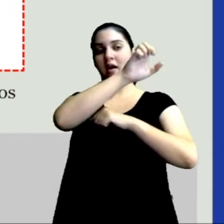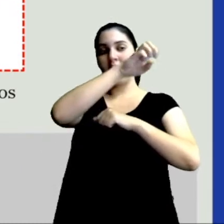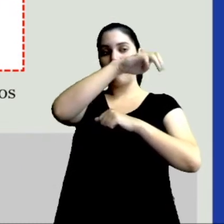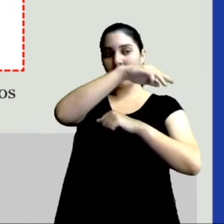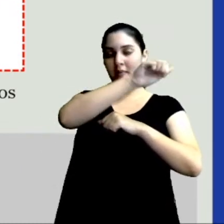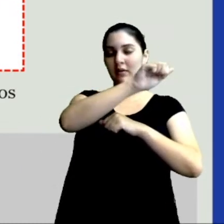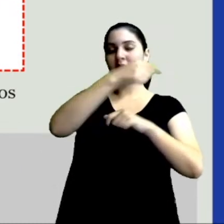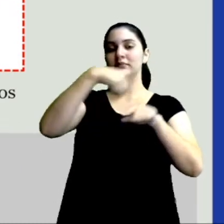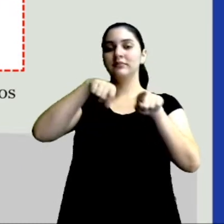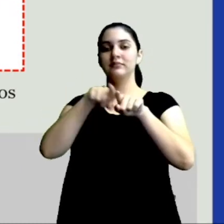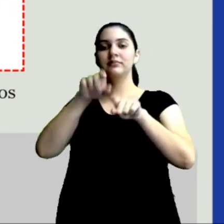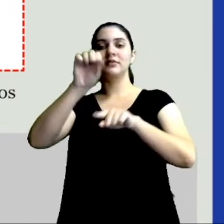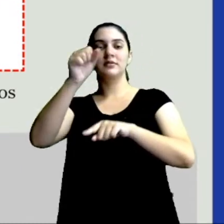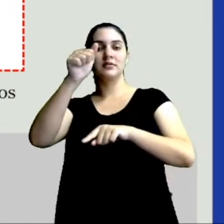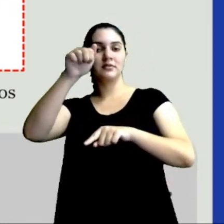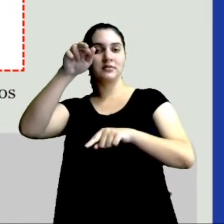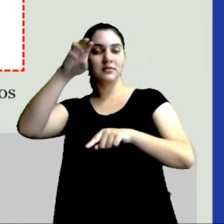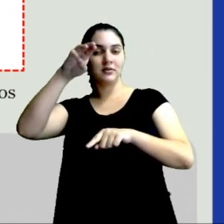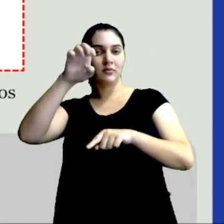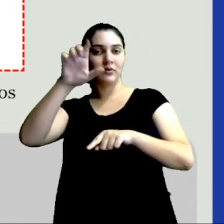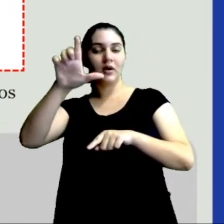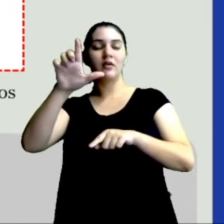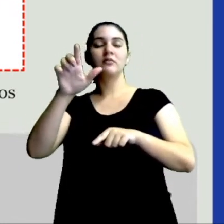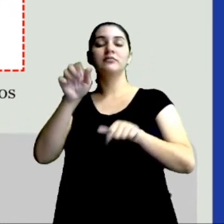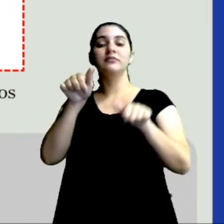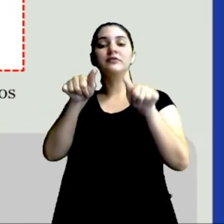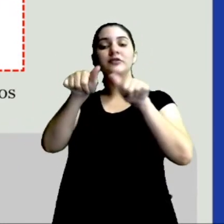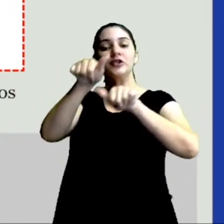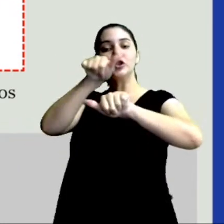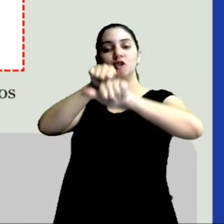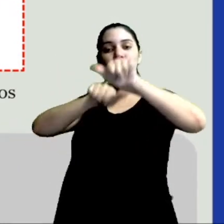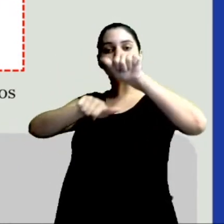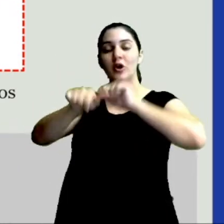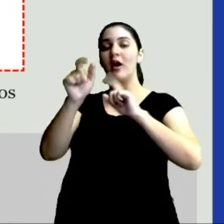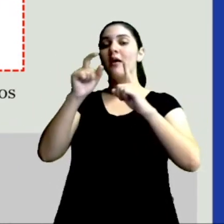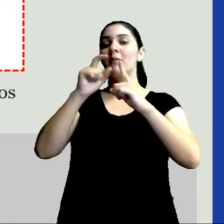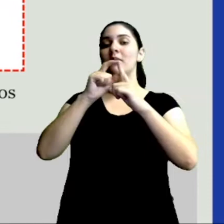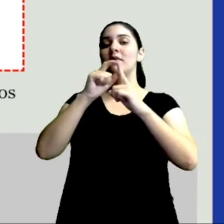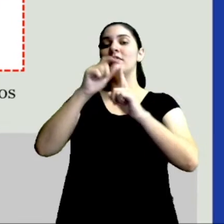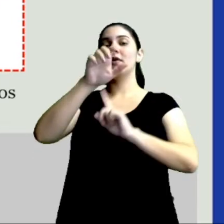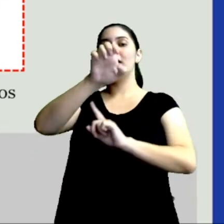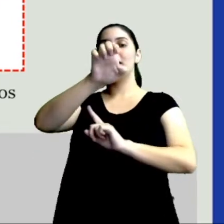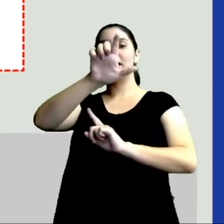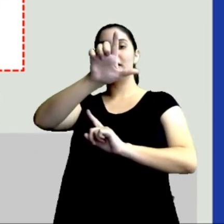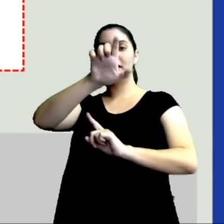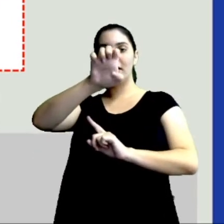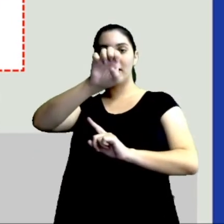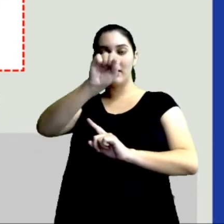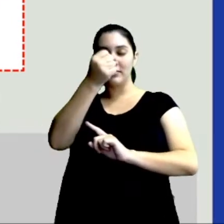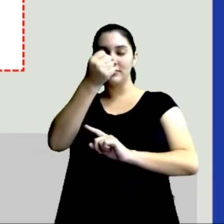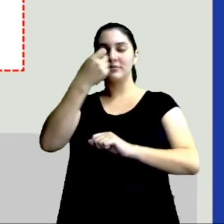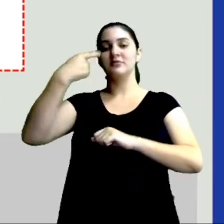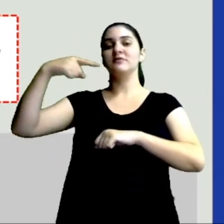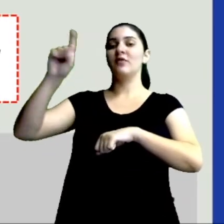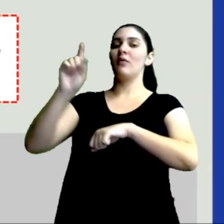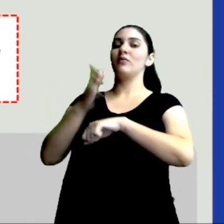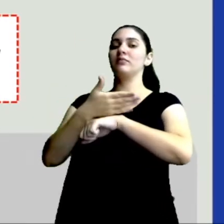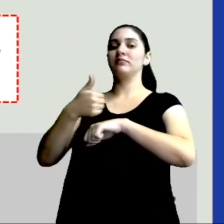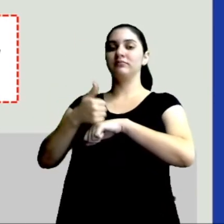Samuel, sendo substituído por eles. Eles foram ao parque.